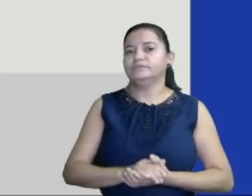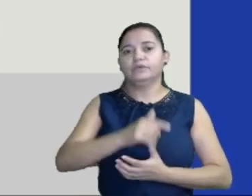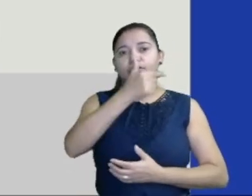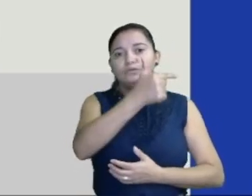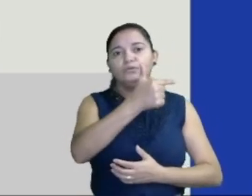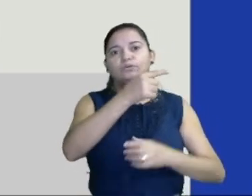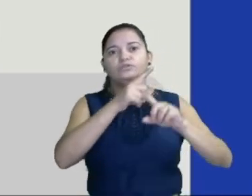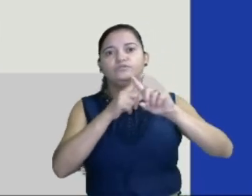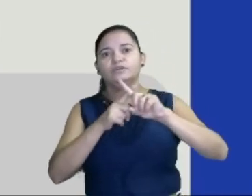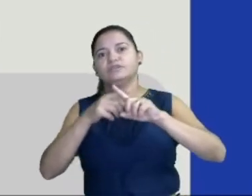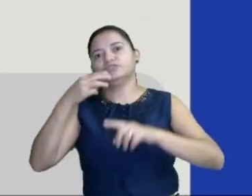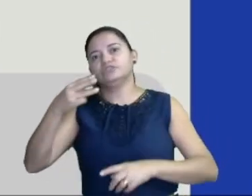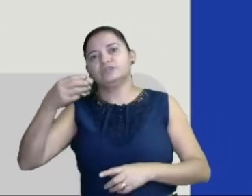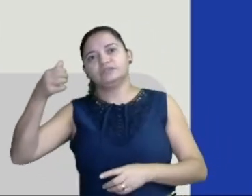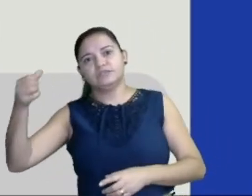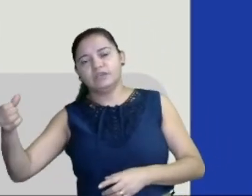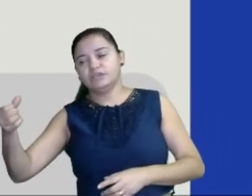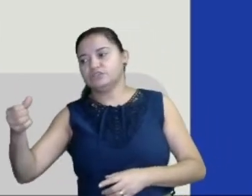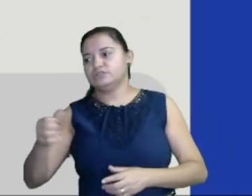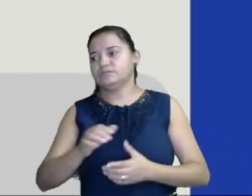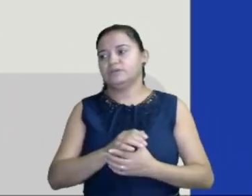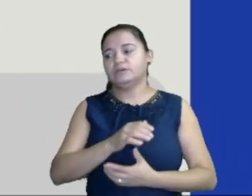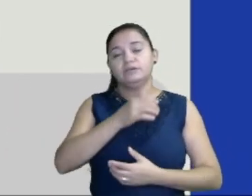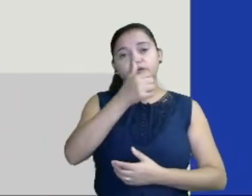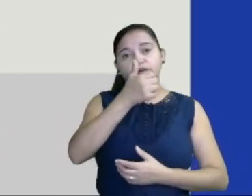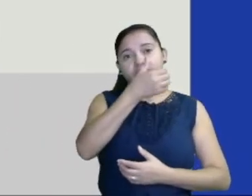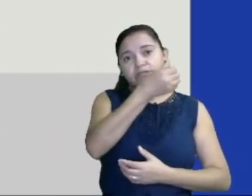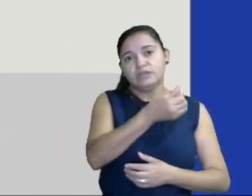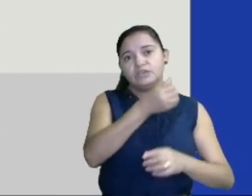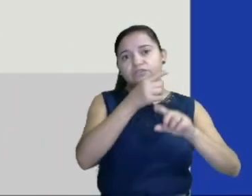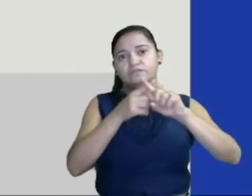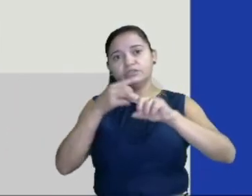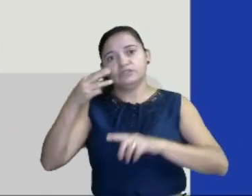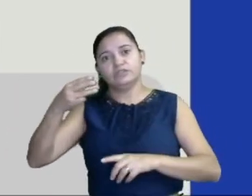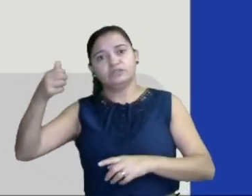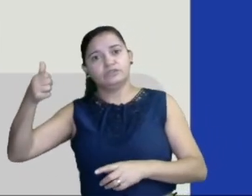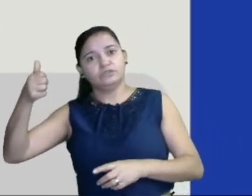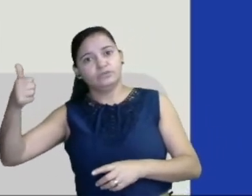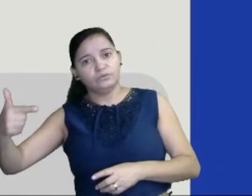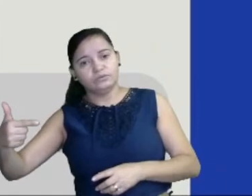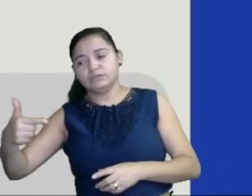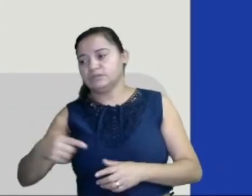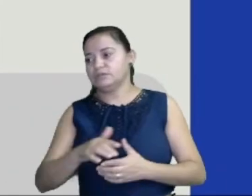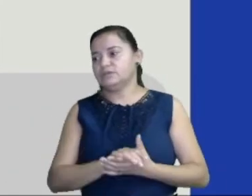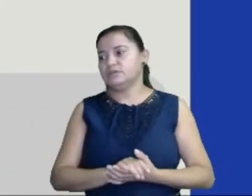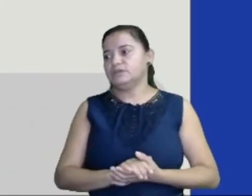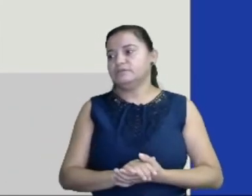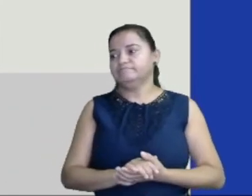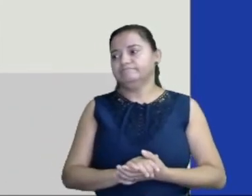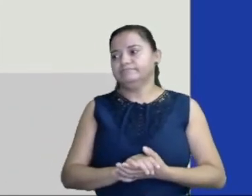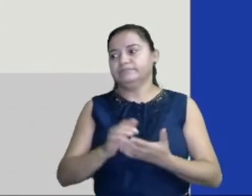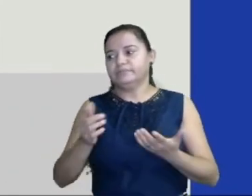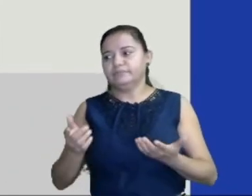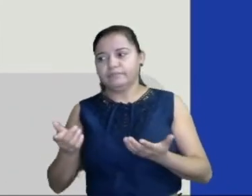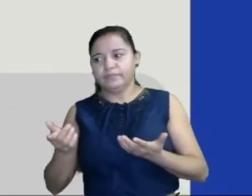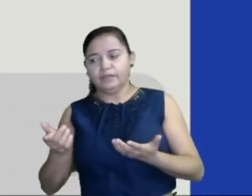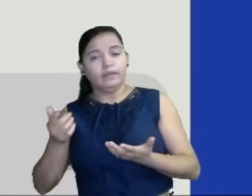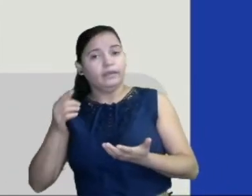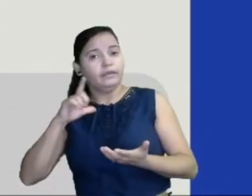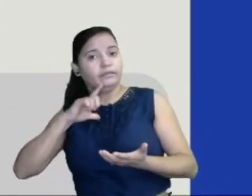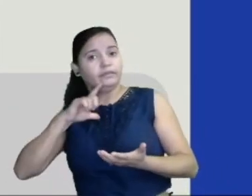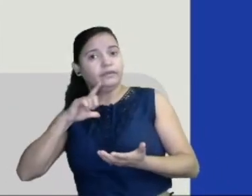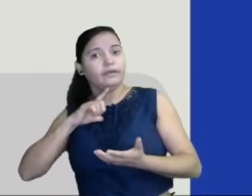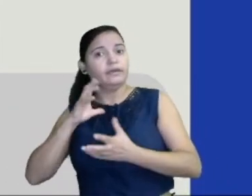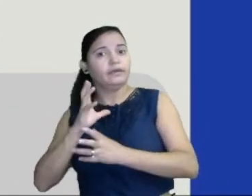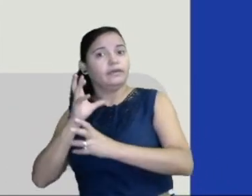vezes 366 x 21212 x 2 24 não vejo uma relação então